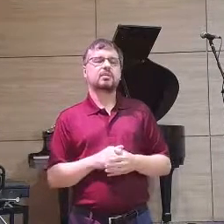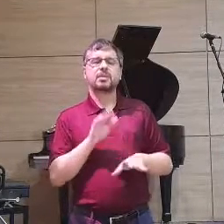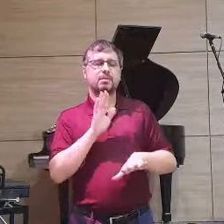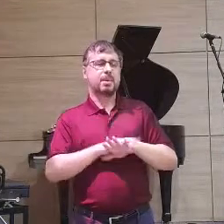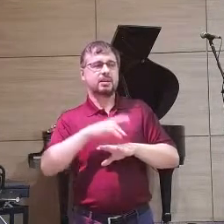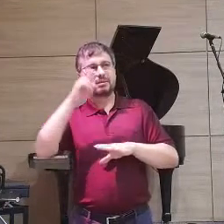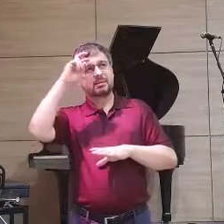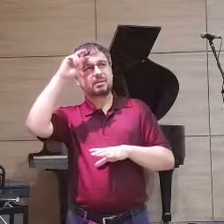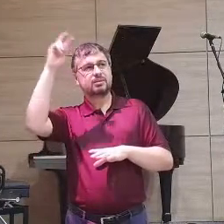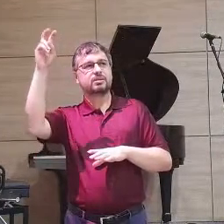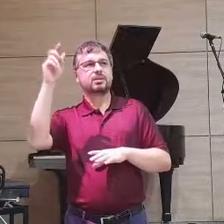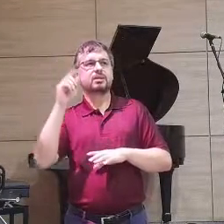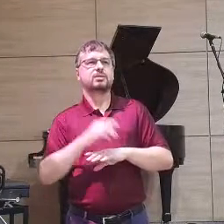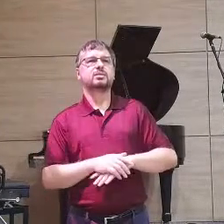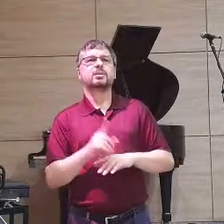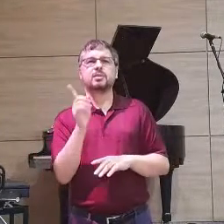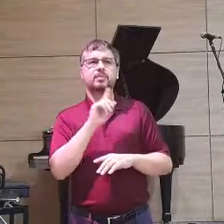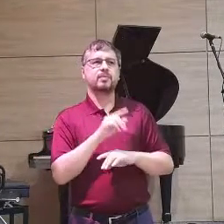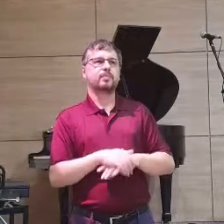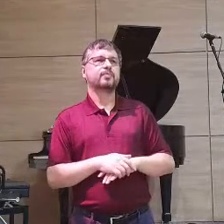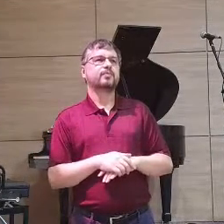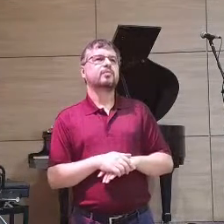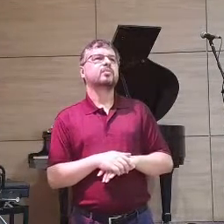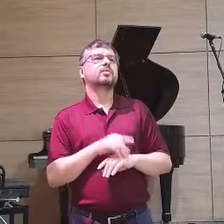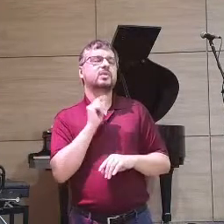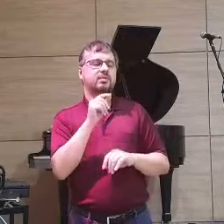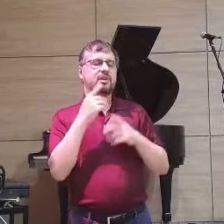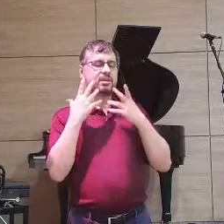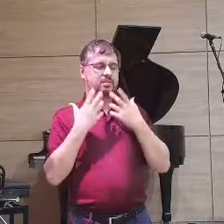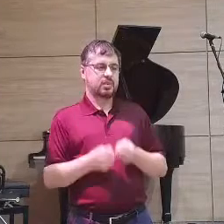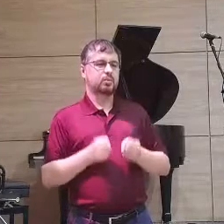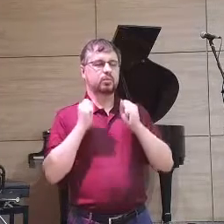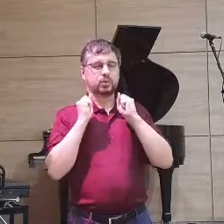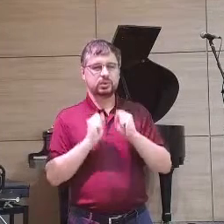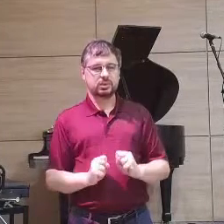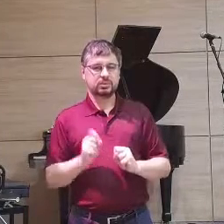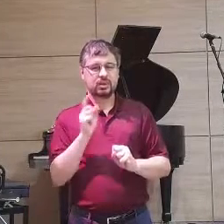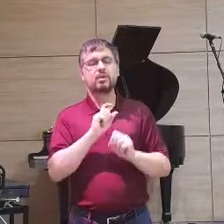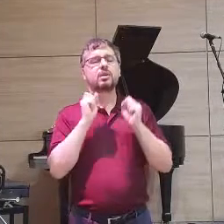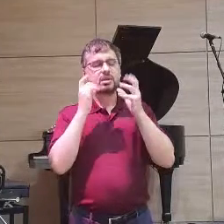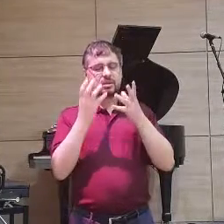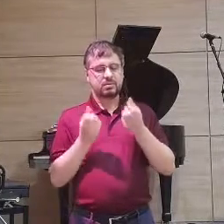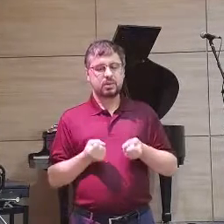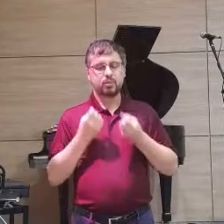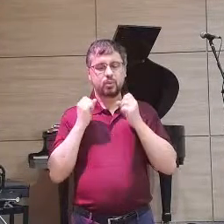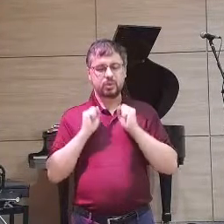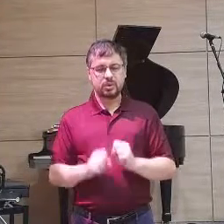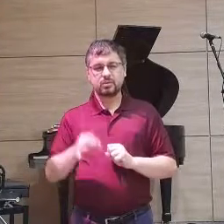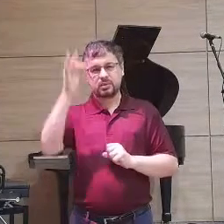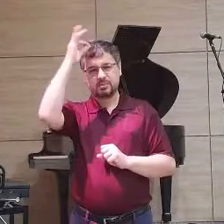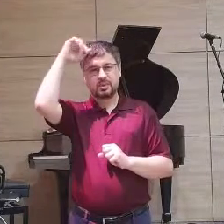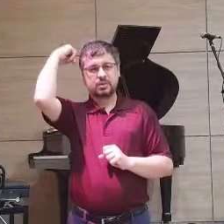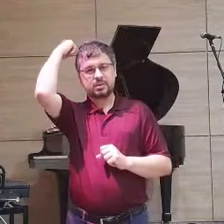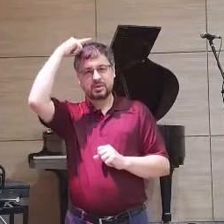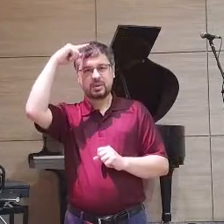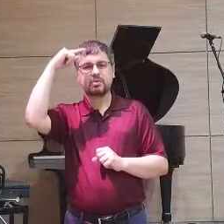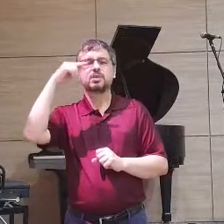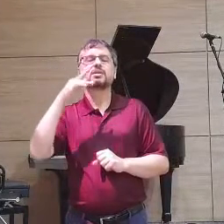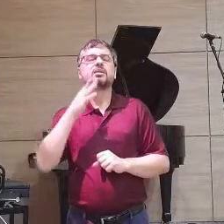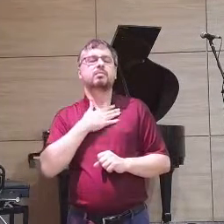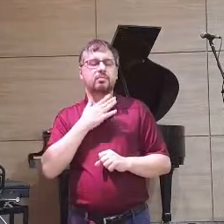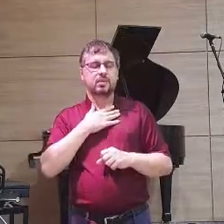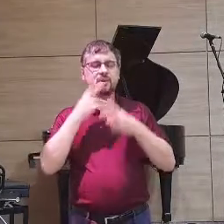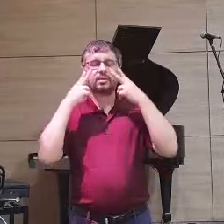dão o texto vai dizer para o que você vai receber poder você precisa o poder do Espírito Santo para serem minhas